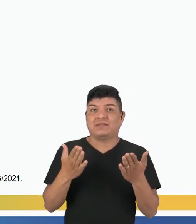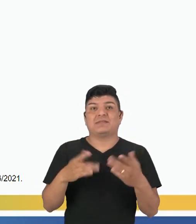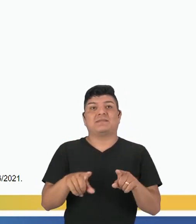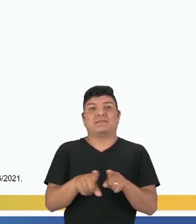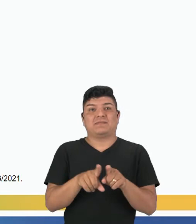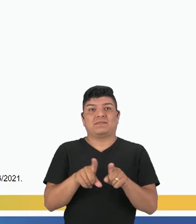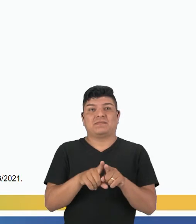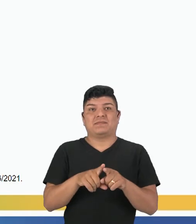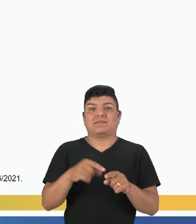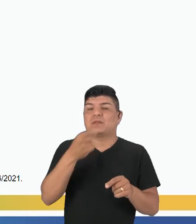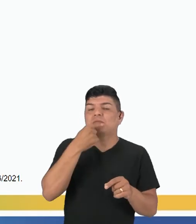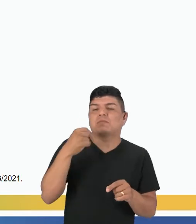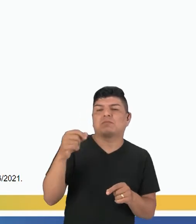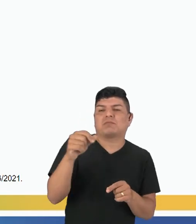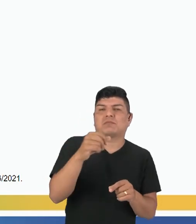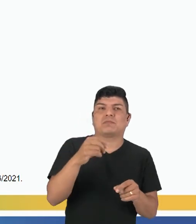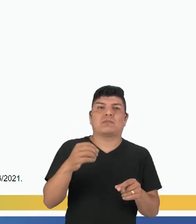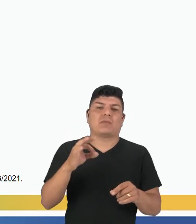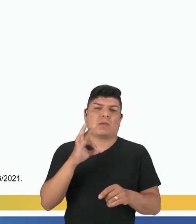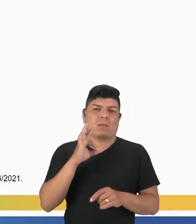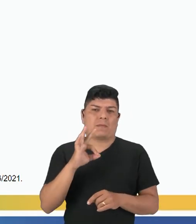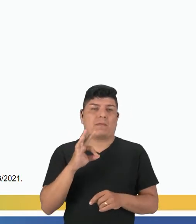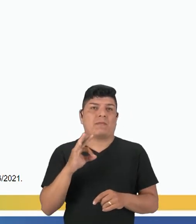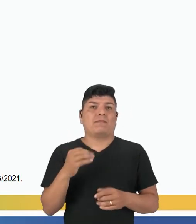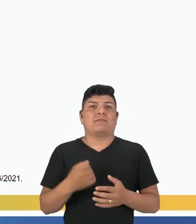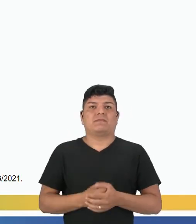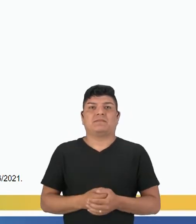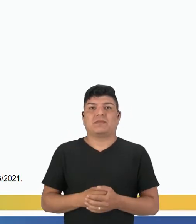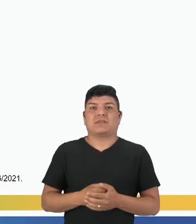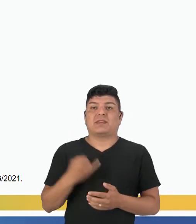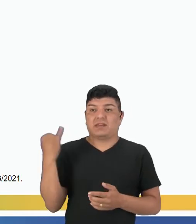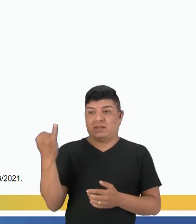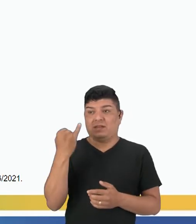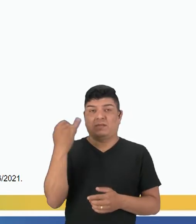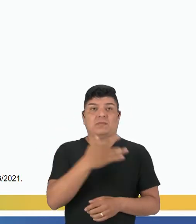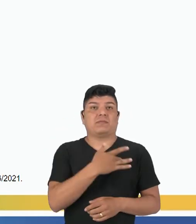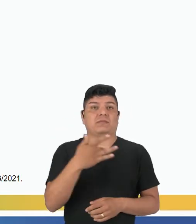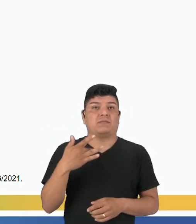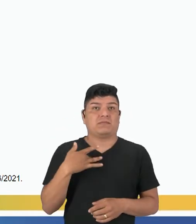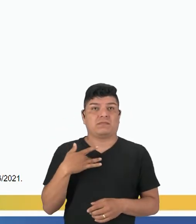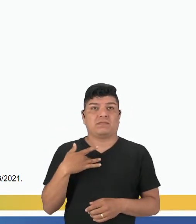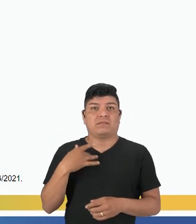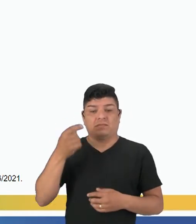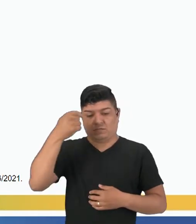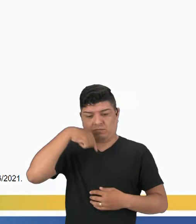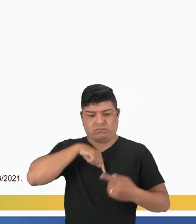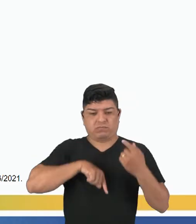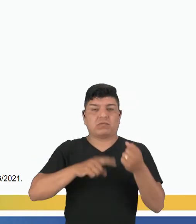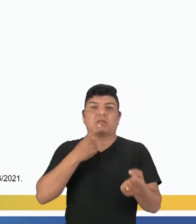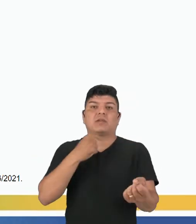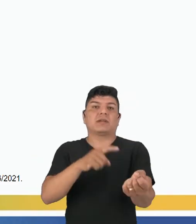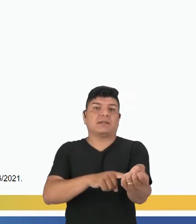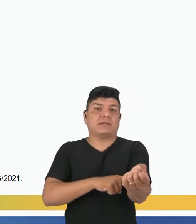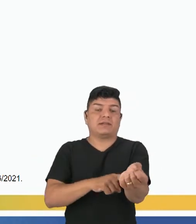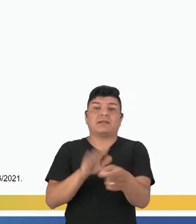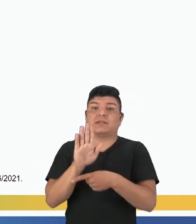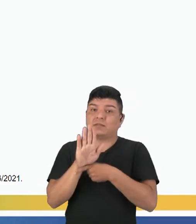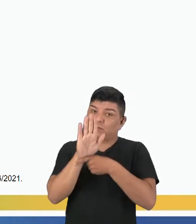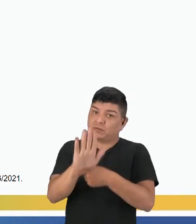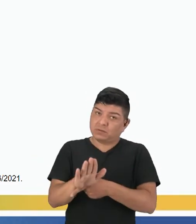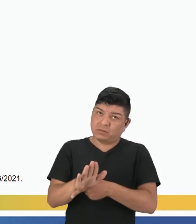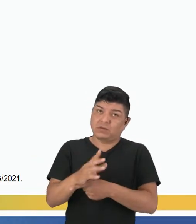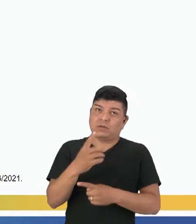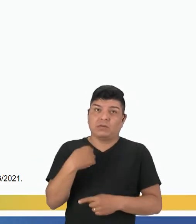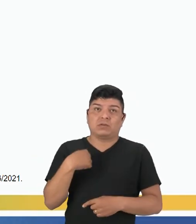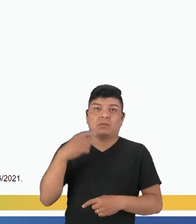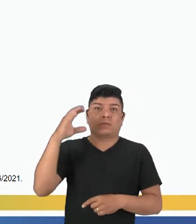Além de ser um excelente tempero, ele é muito importante para a saúde. O sal circula pelo seu sangue, ajudando o funcionamento